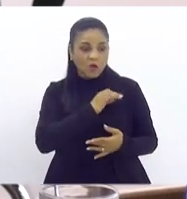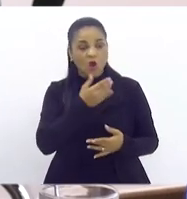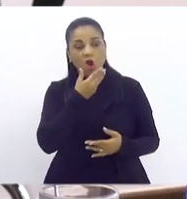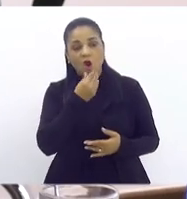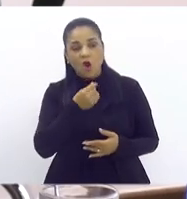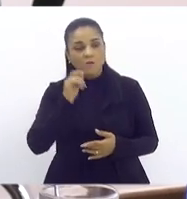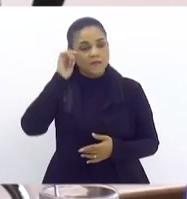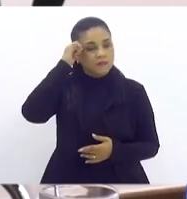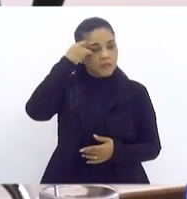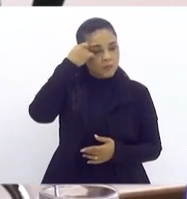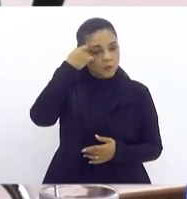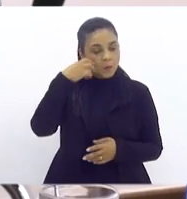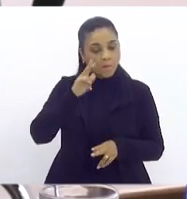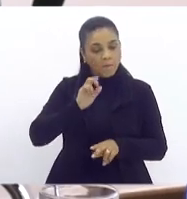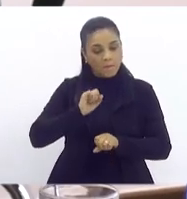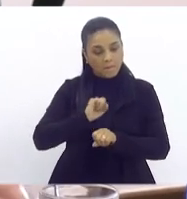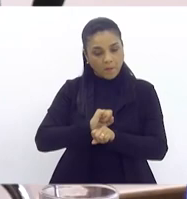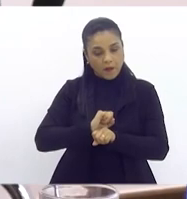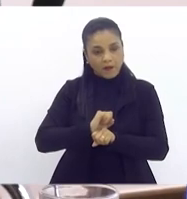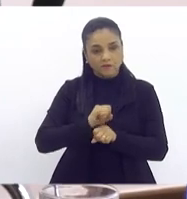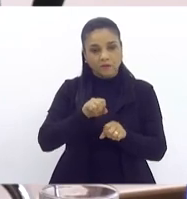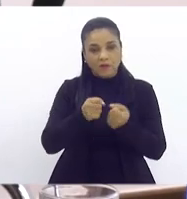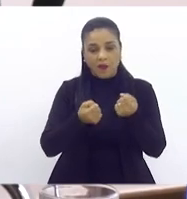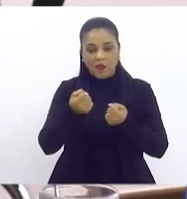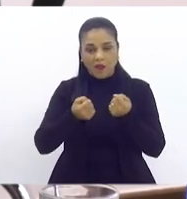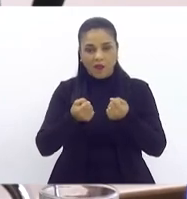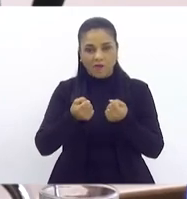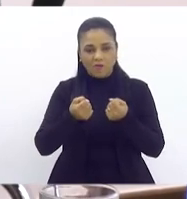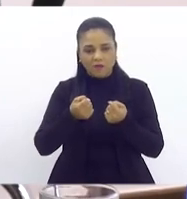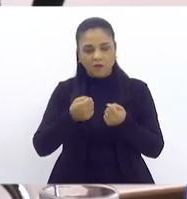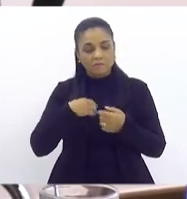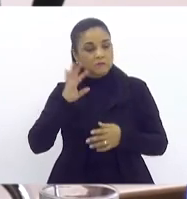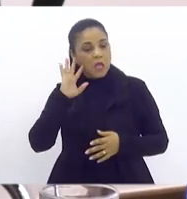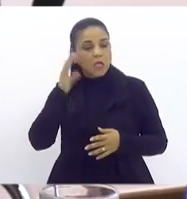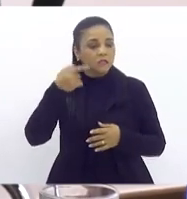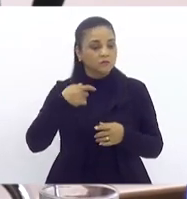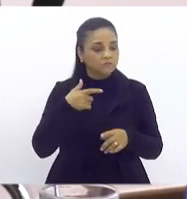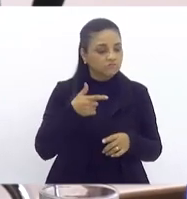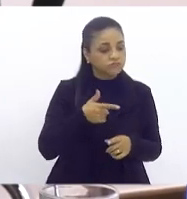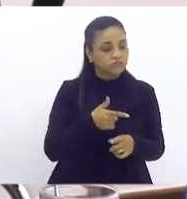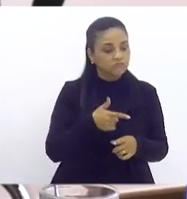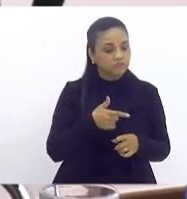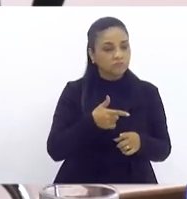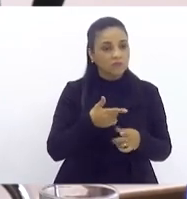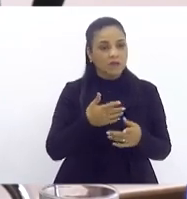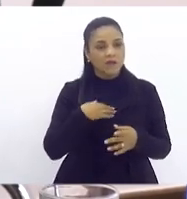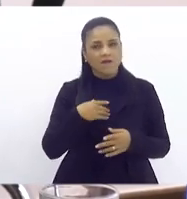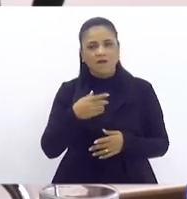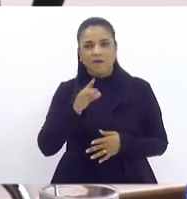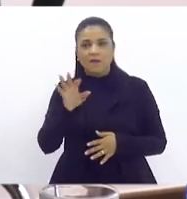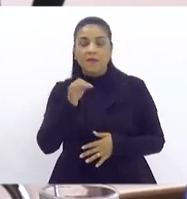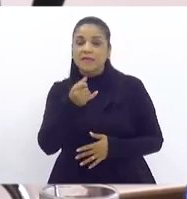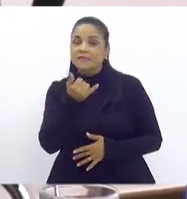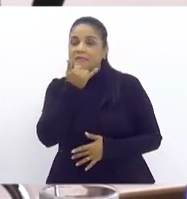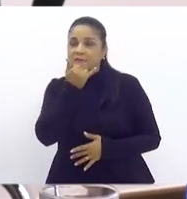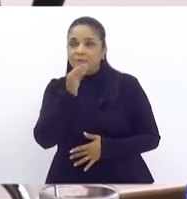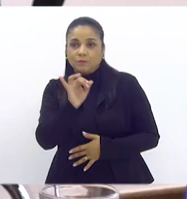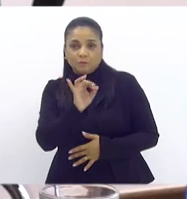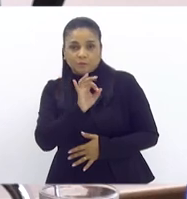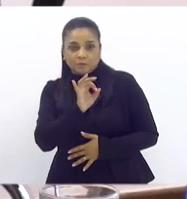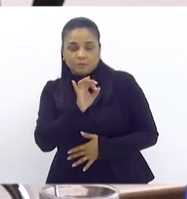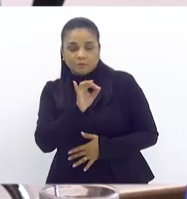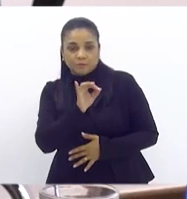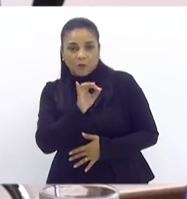na porta de um carro e resolvemos a se você ver se você por acaso a polícia vir um